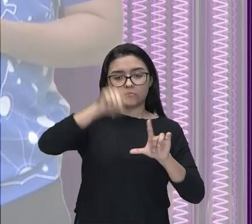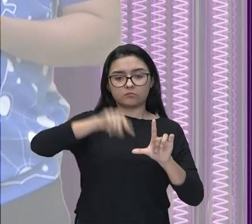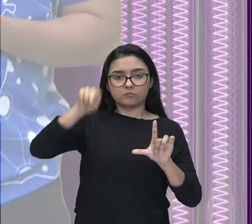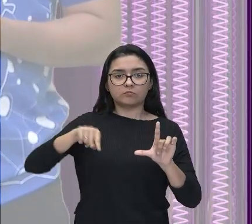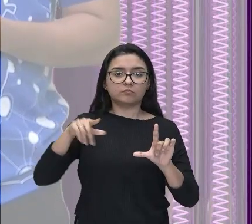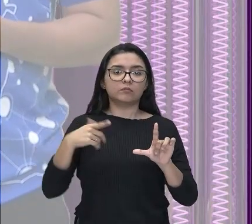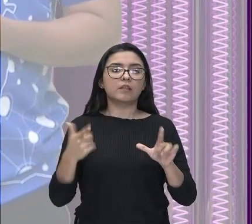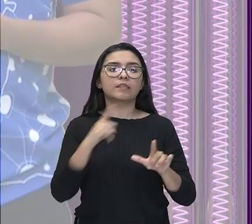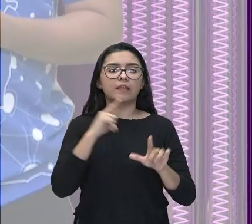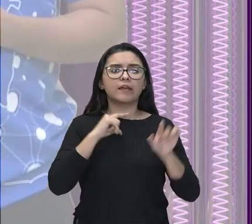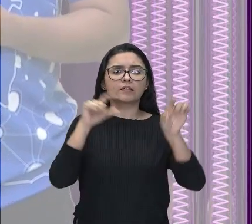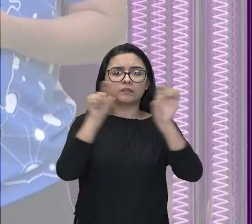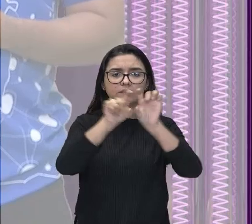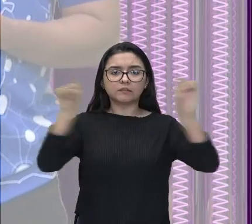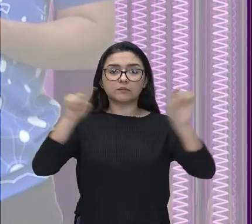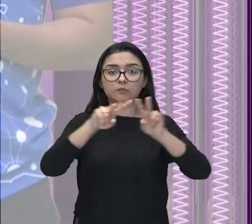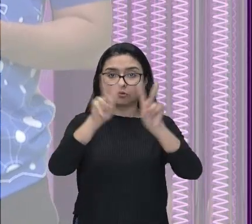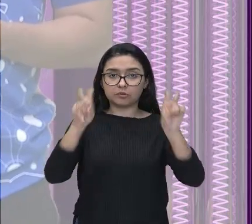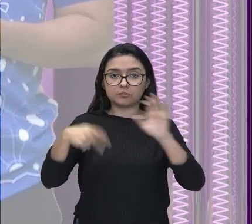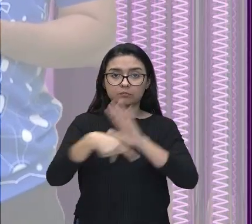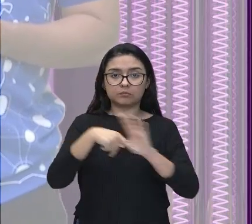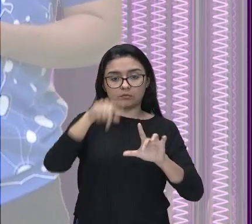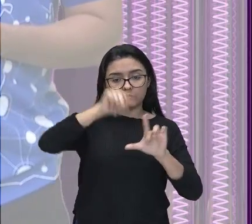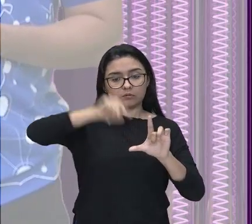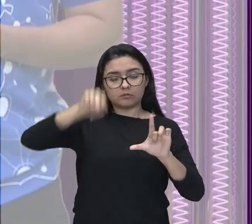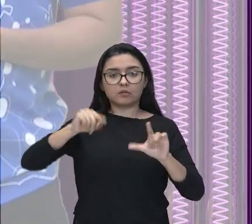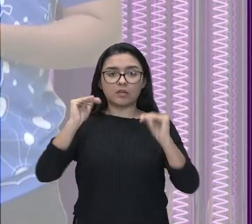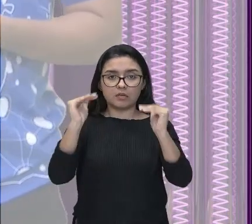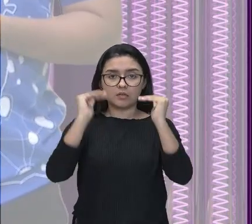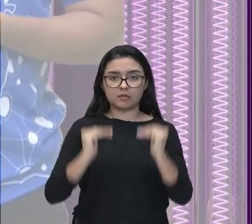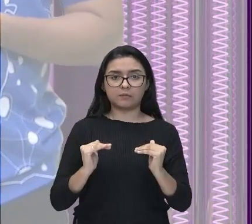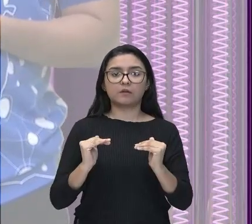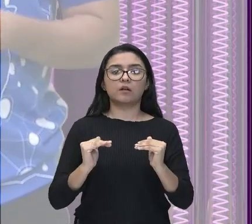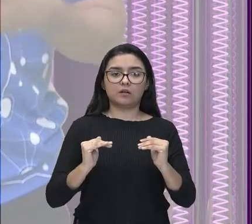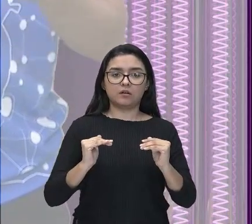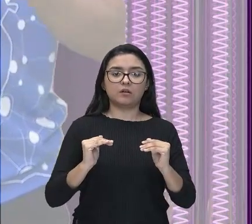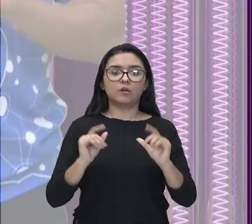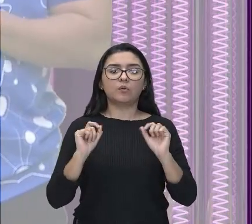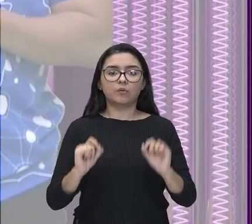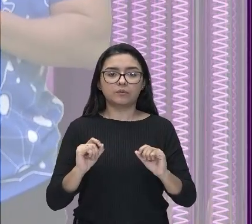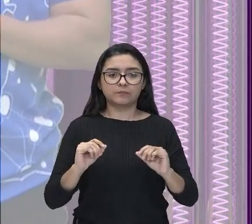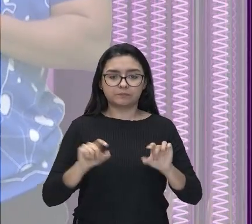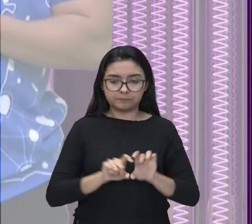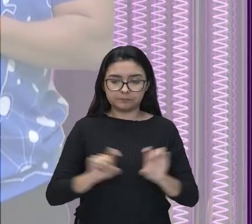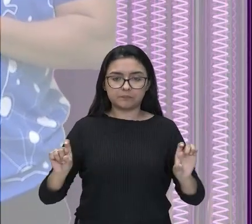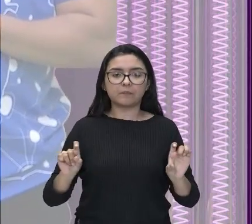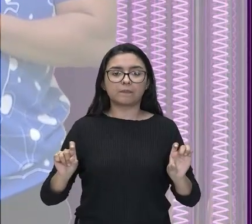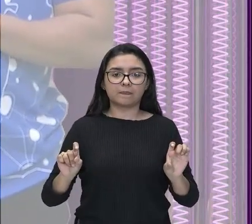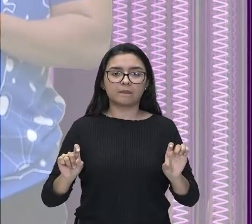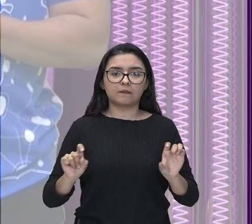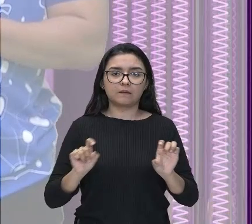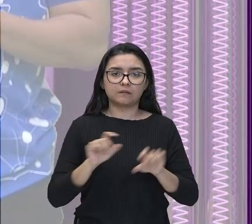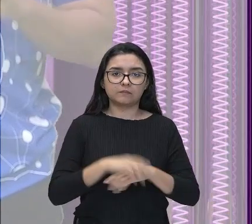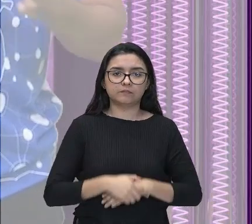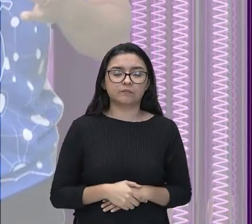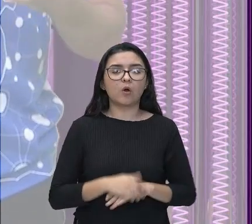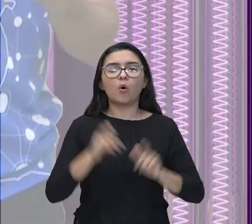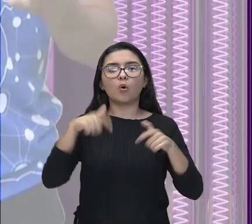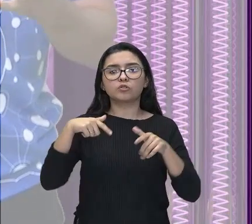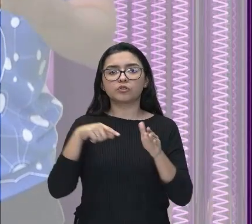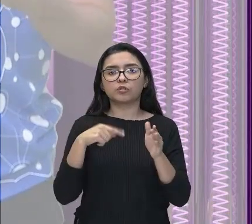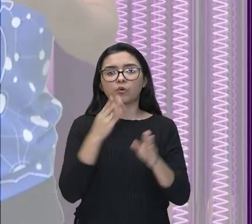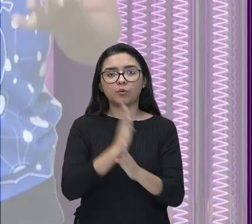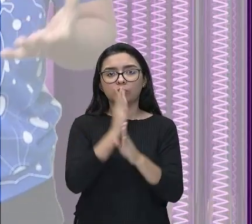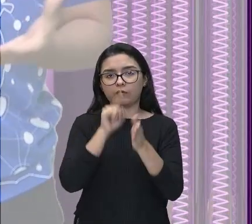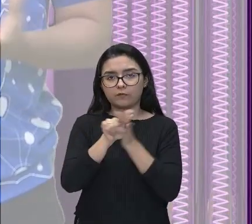está o nosso título, tudo certo? E embaixo está aqui a fonte, que é do IBGE, tudo certo? Então,